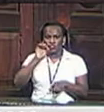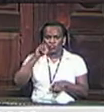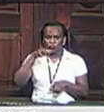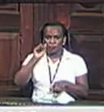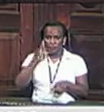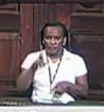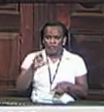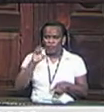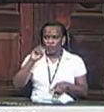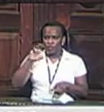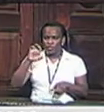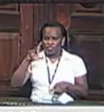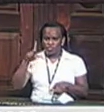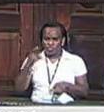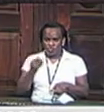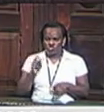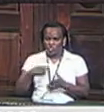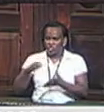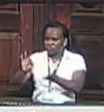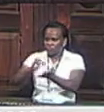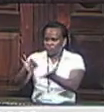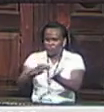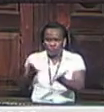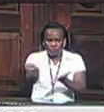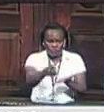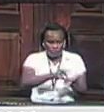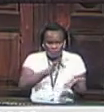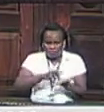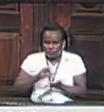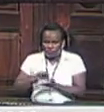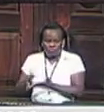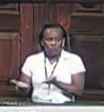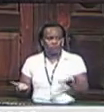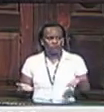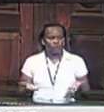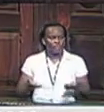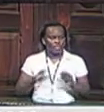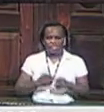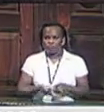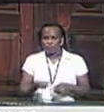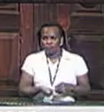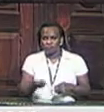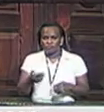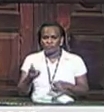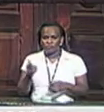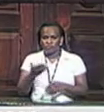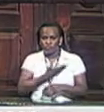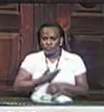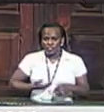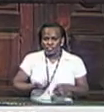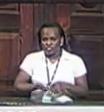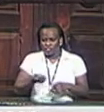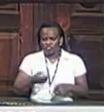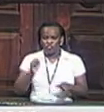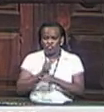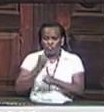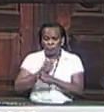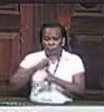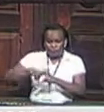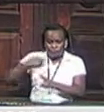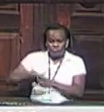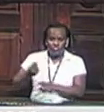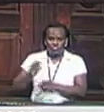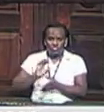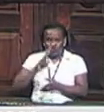está recolhendo assinaturas com muita clareza. As isenções fiscais, as obras superfaturadas,